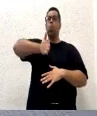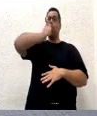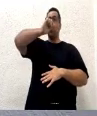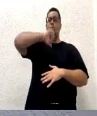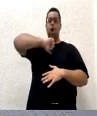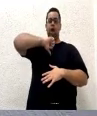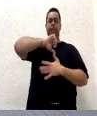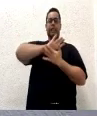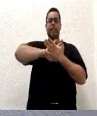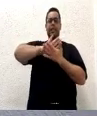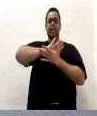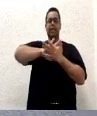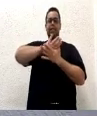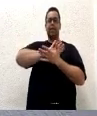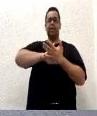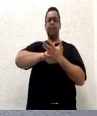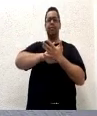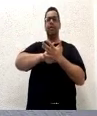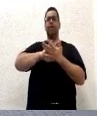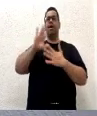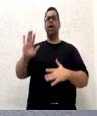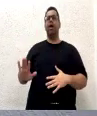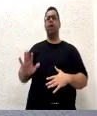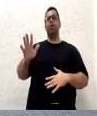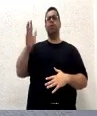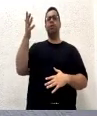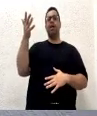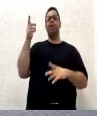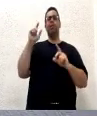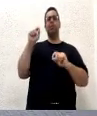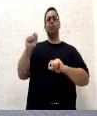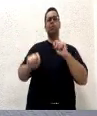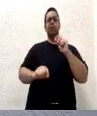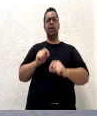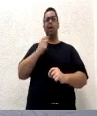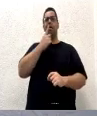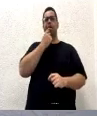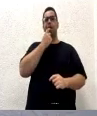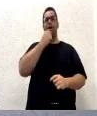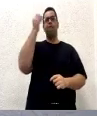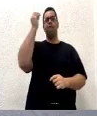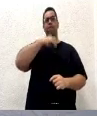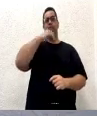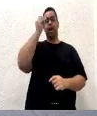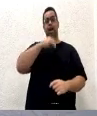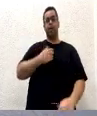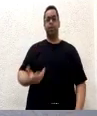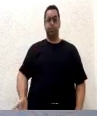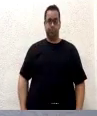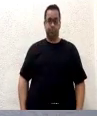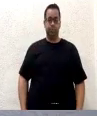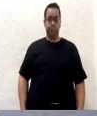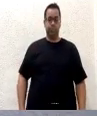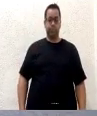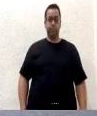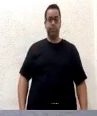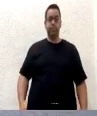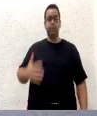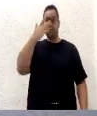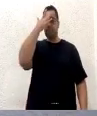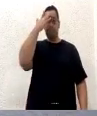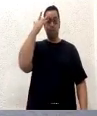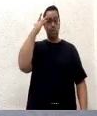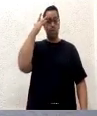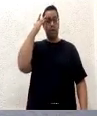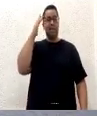Esse hematócrito aumentado vai demonstrar que a pessoa está em desidratação e ela pode entrar em